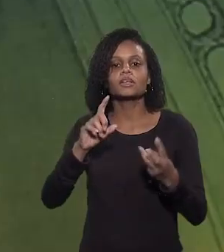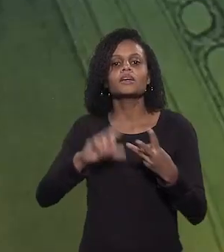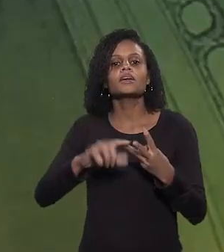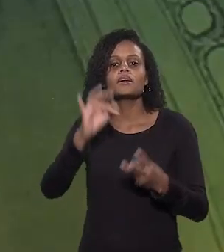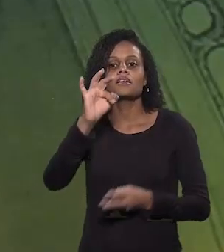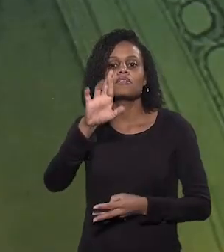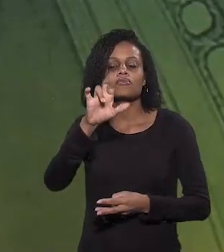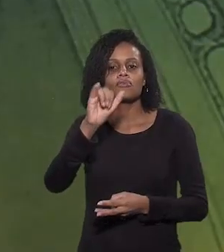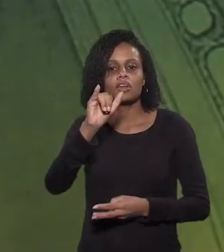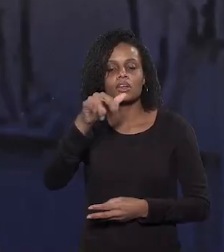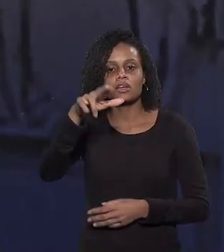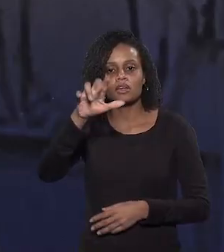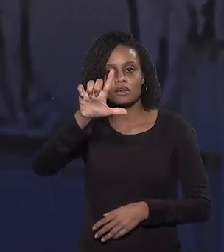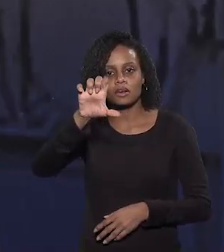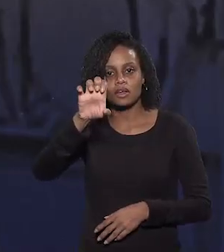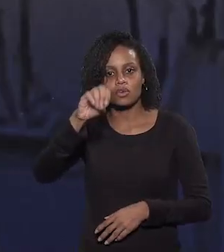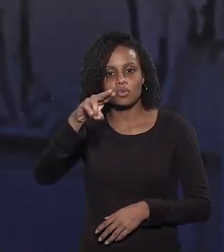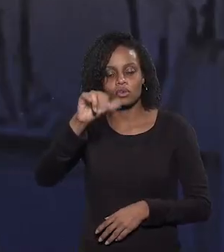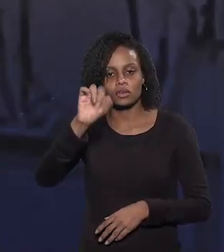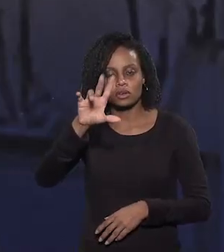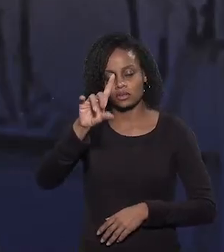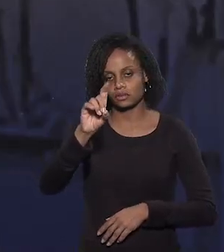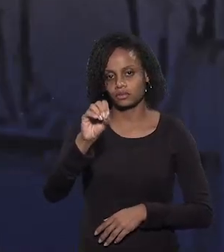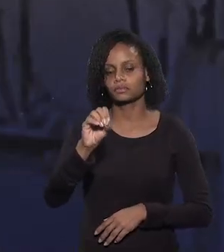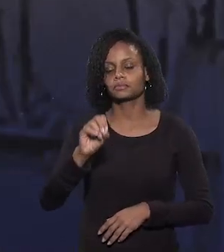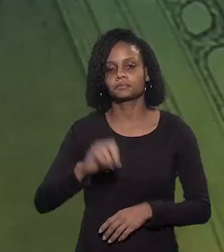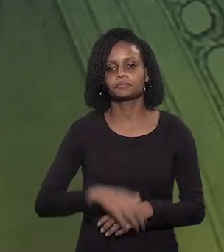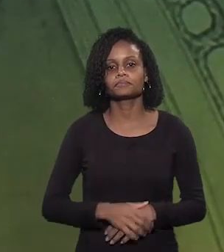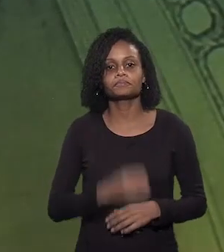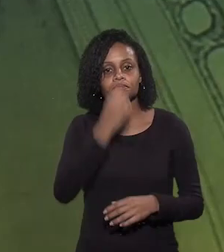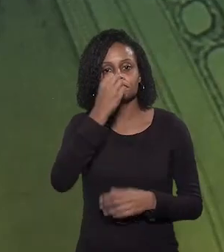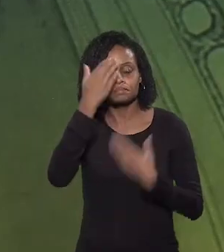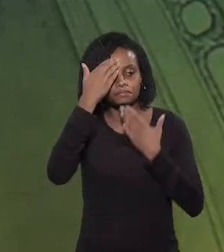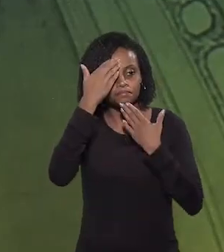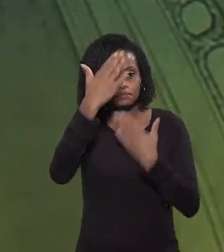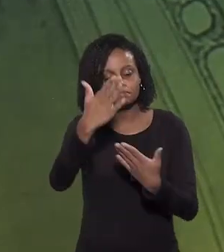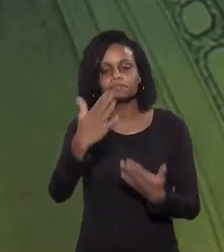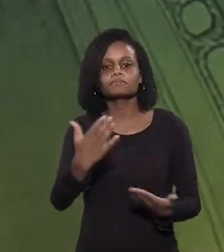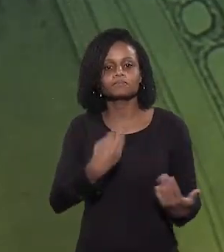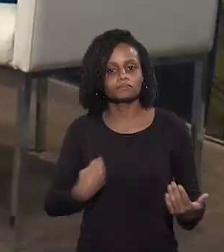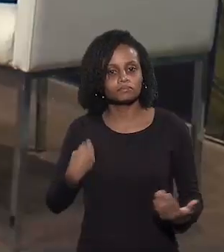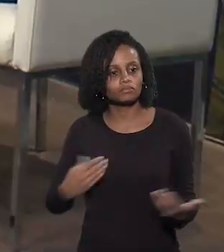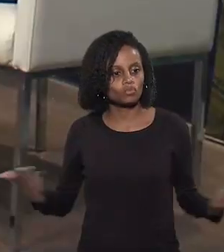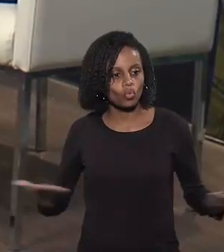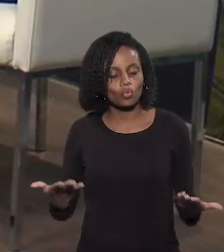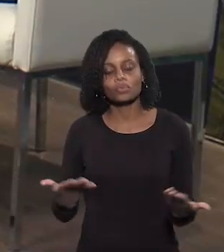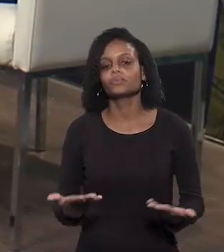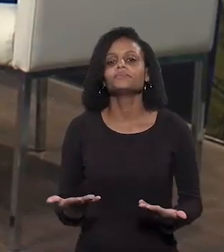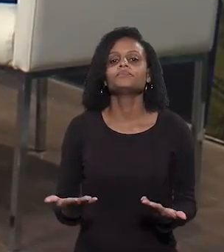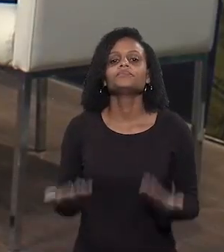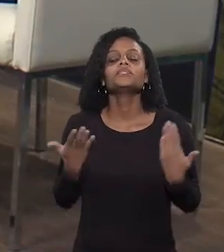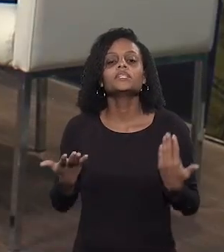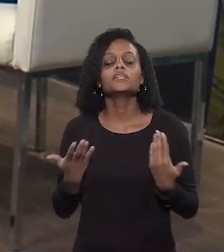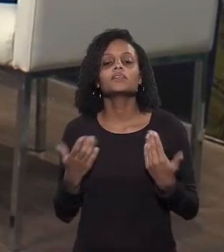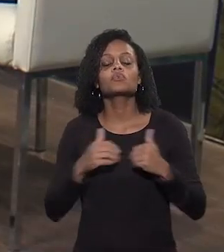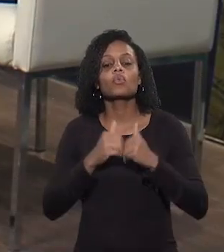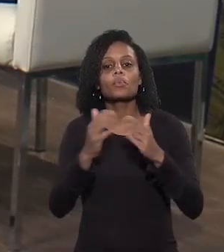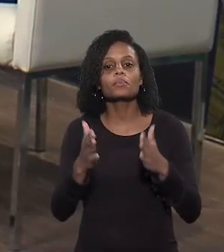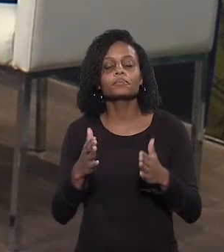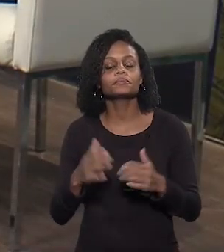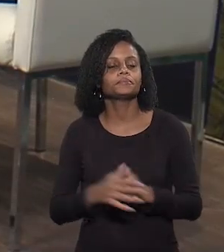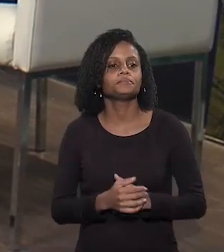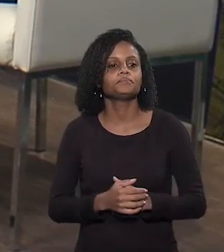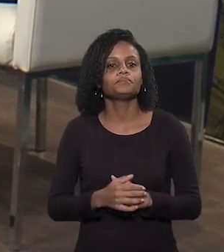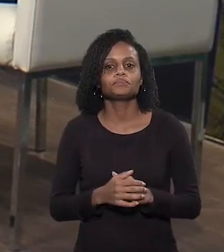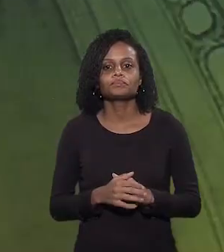Maranatá, e Frei Leonardo, do Hospital São Francisco, na Providência de Deus. Obrigada pela presença de todos. Eu gostaria de